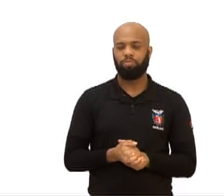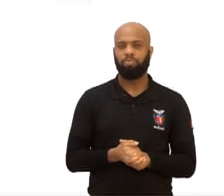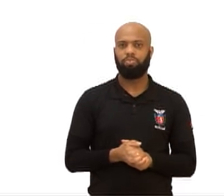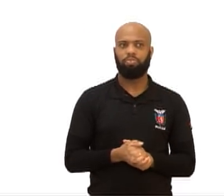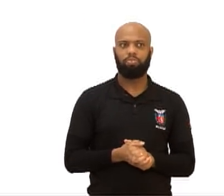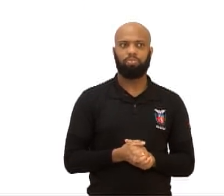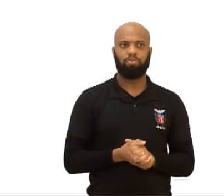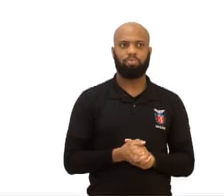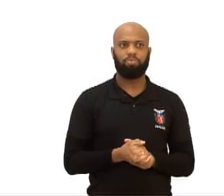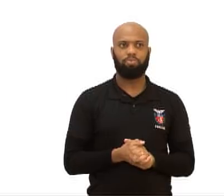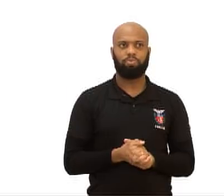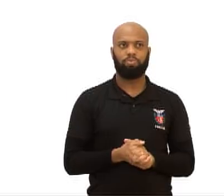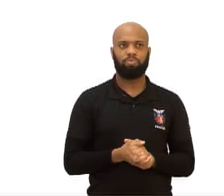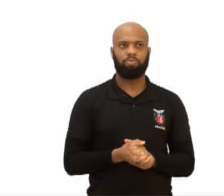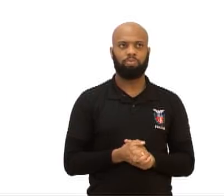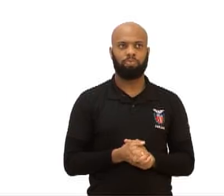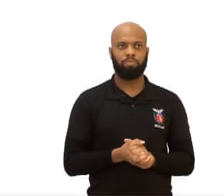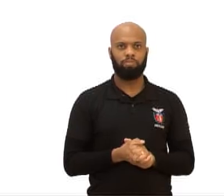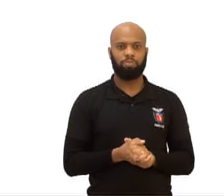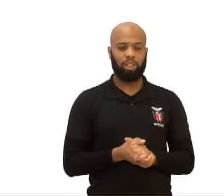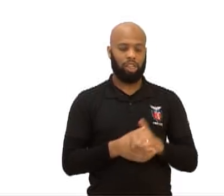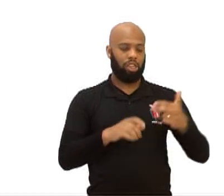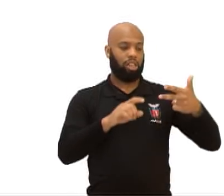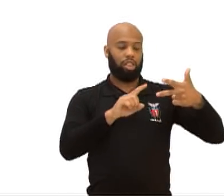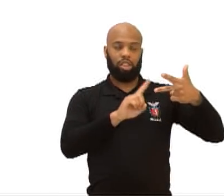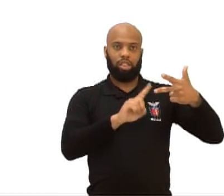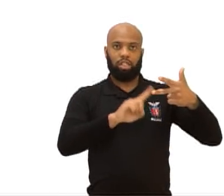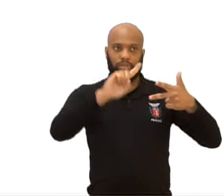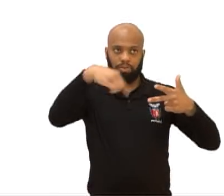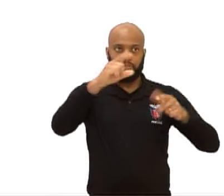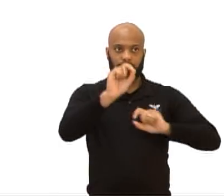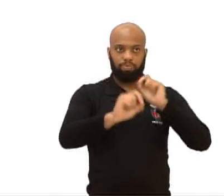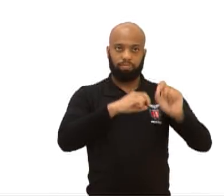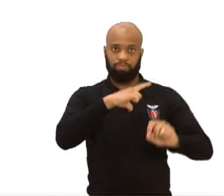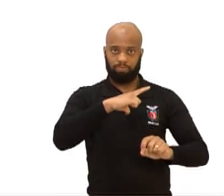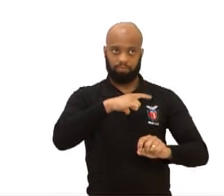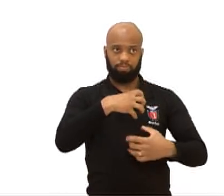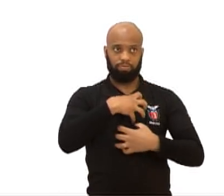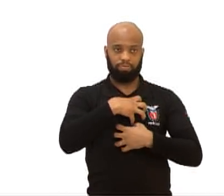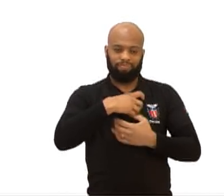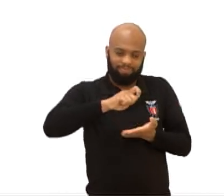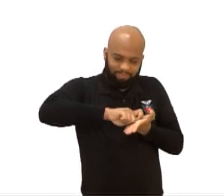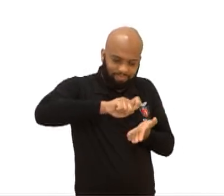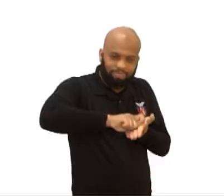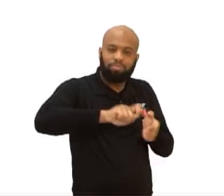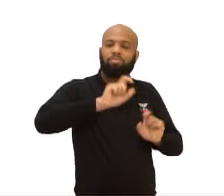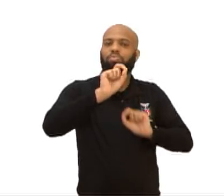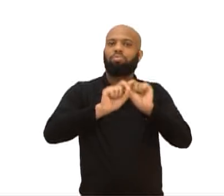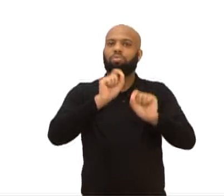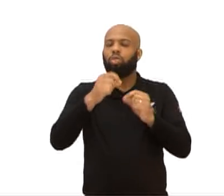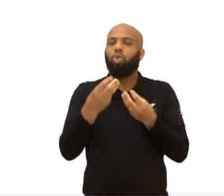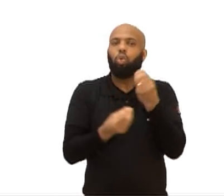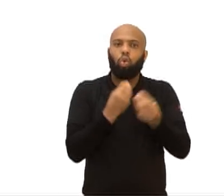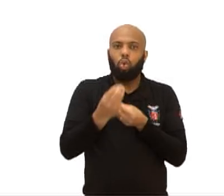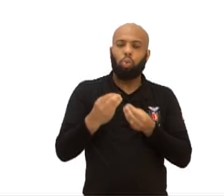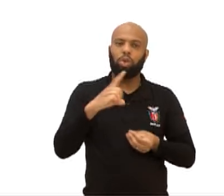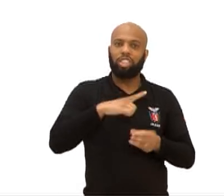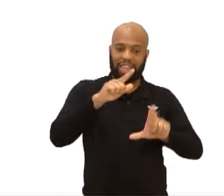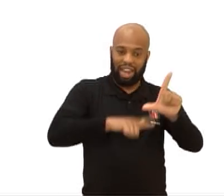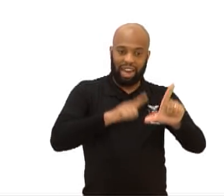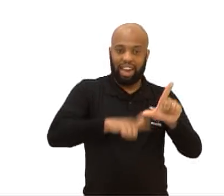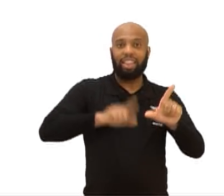boa colheita. Depois por meio da pictografia, que era uma forma de escrita em que as letras